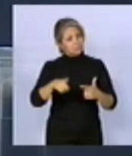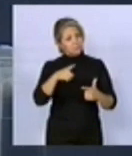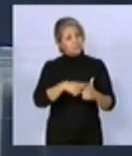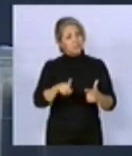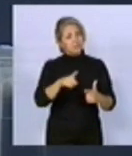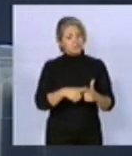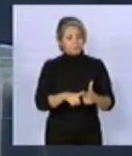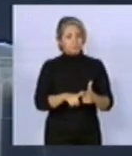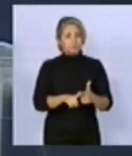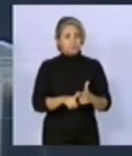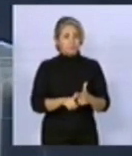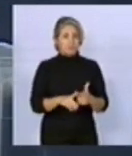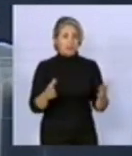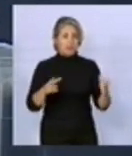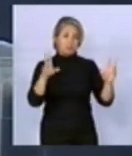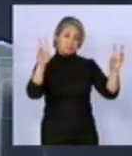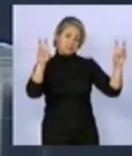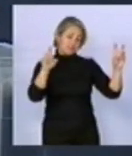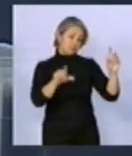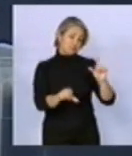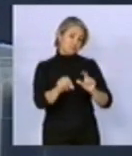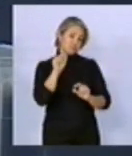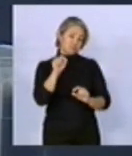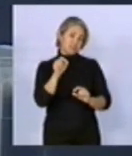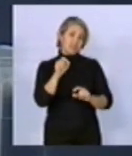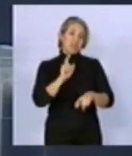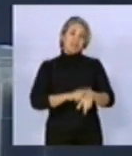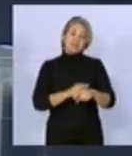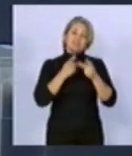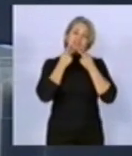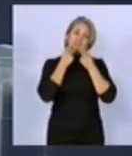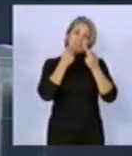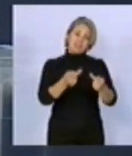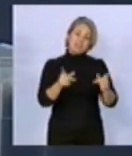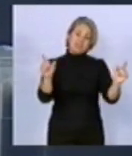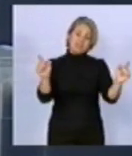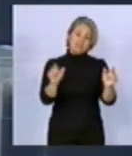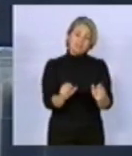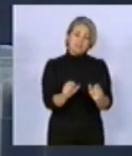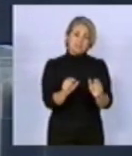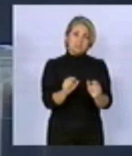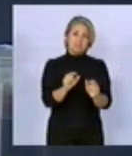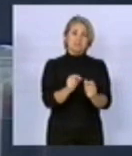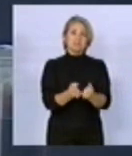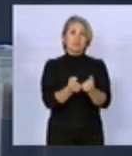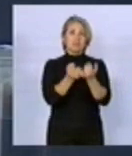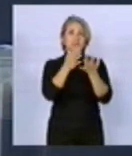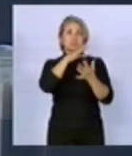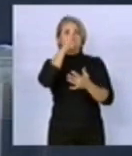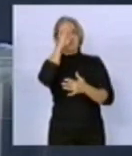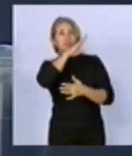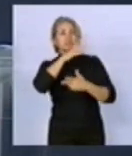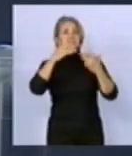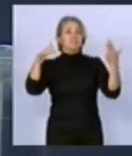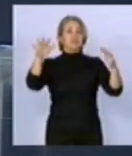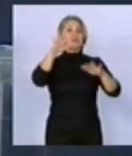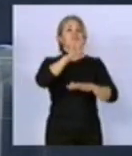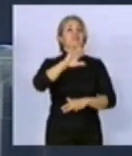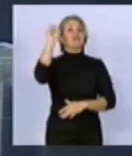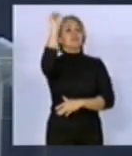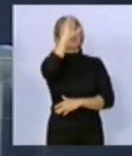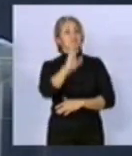então é uma questão de opção ao falarmos em reduzir a poluição em termos nacionais devemos olhar a